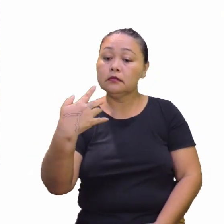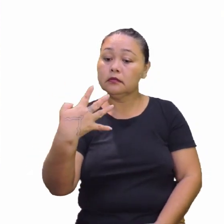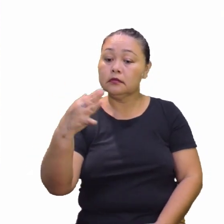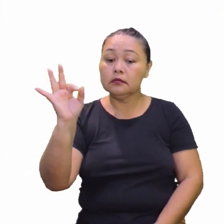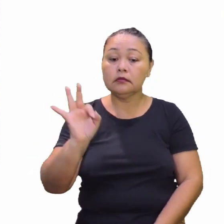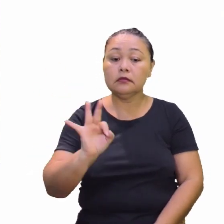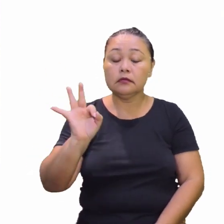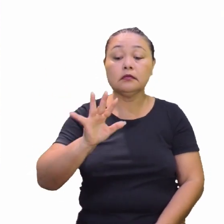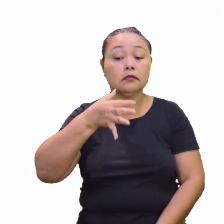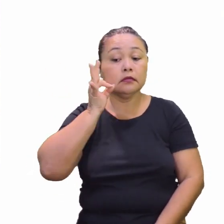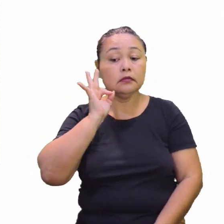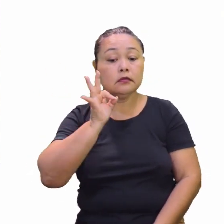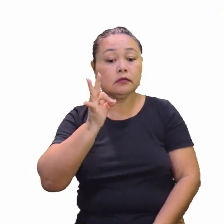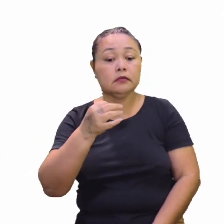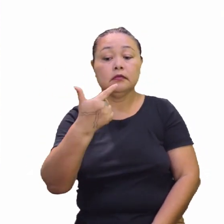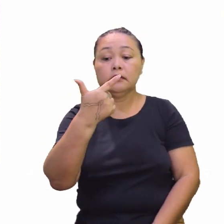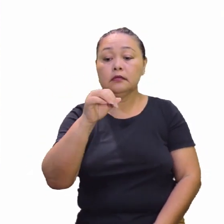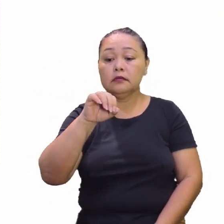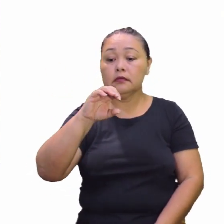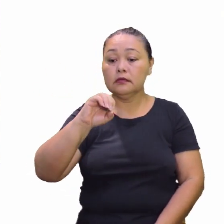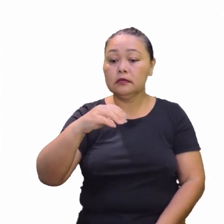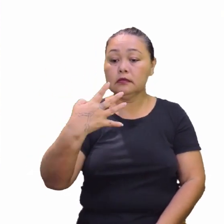22,74%. O café,